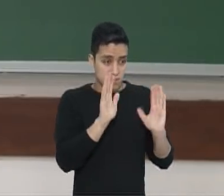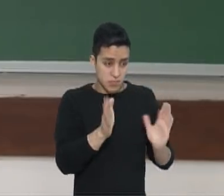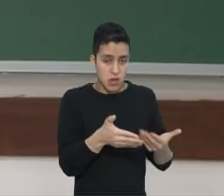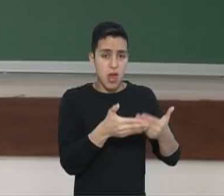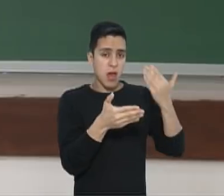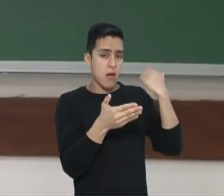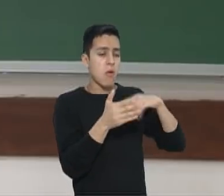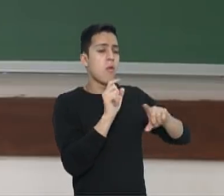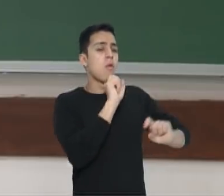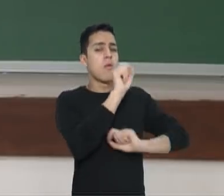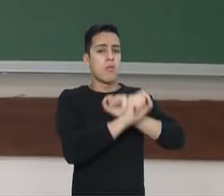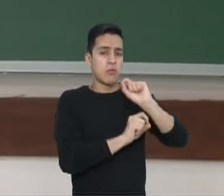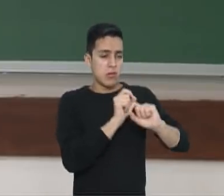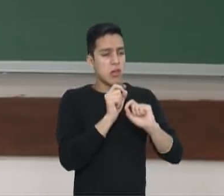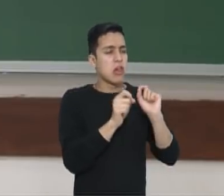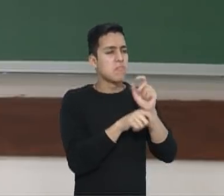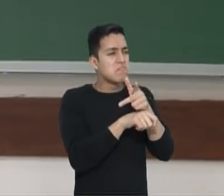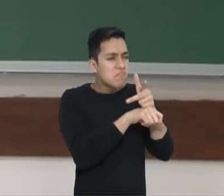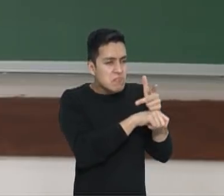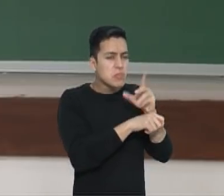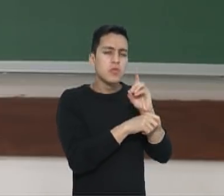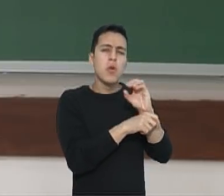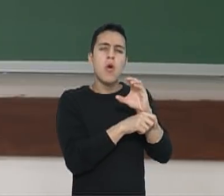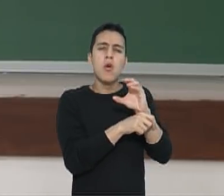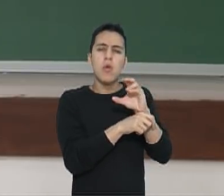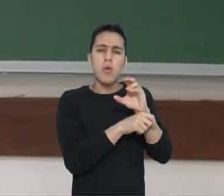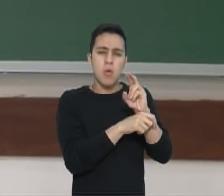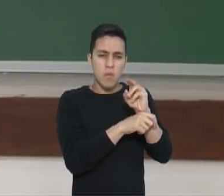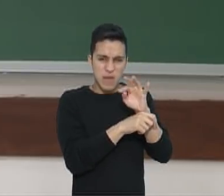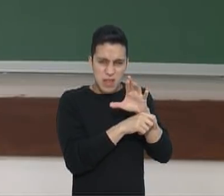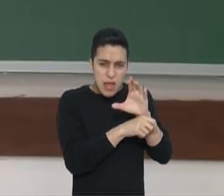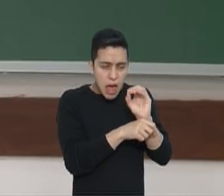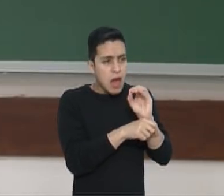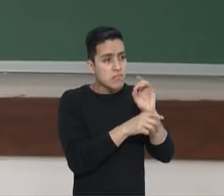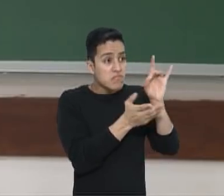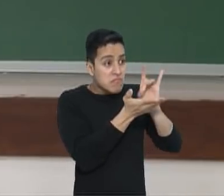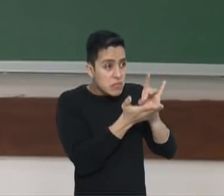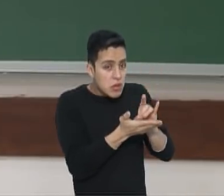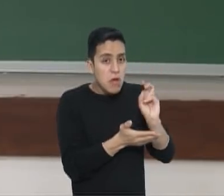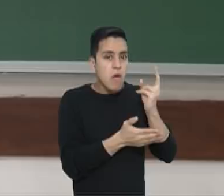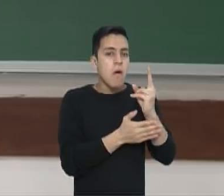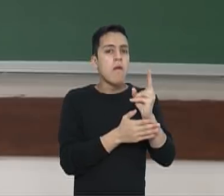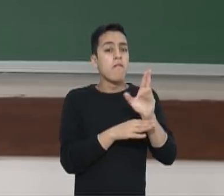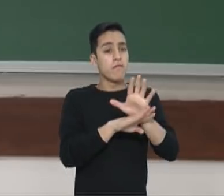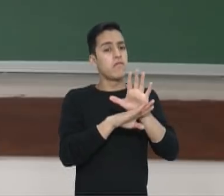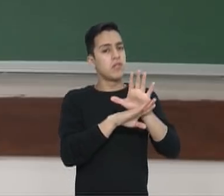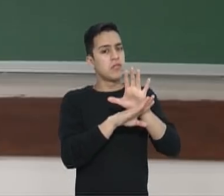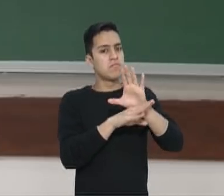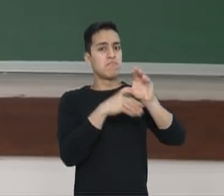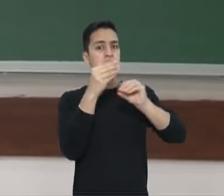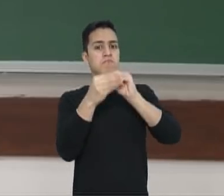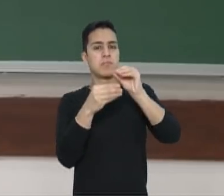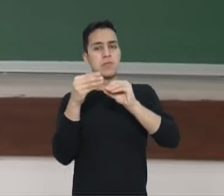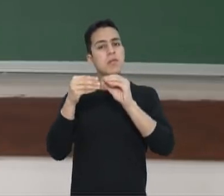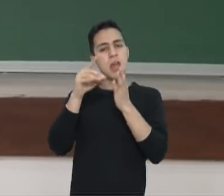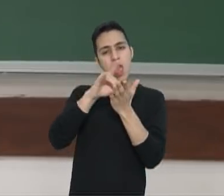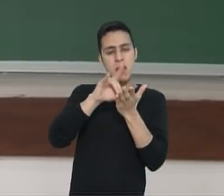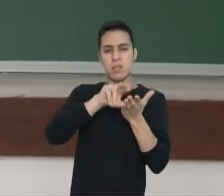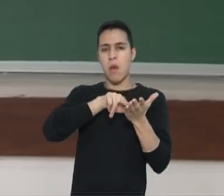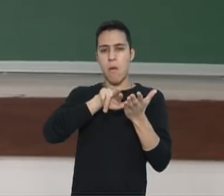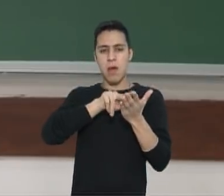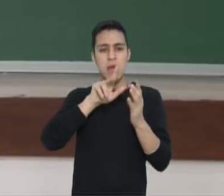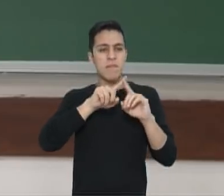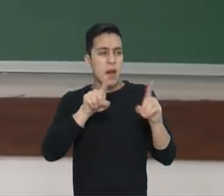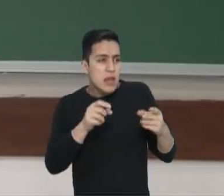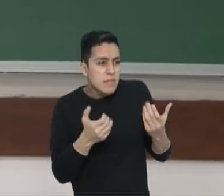era documentário, sim, como aquilo que era ficcional. Hoje nós temos um grande respeito por toda a produção cultural